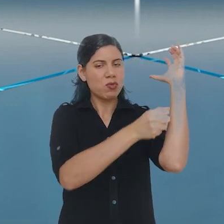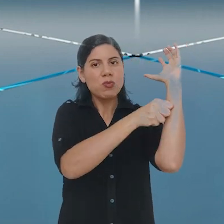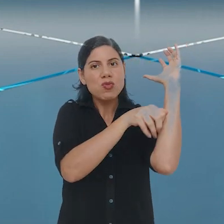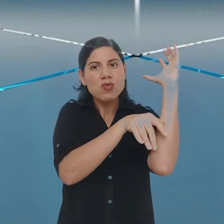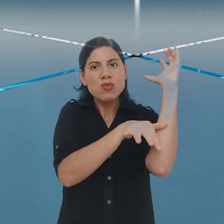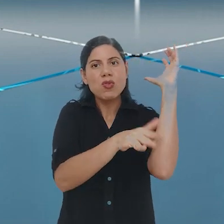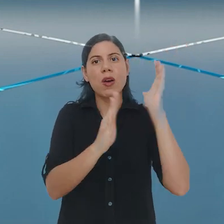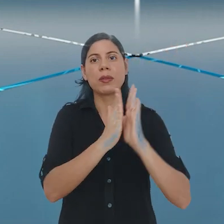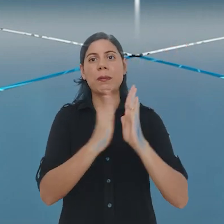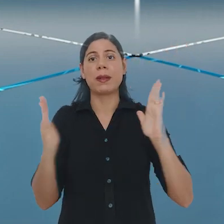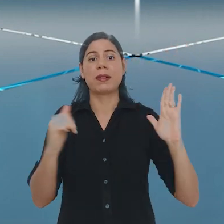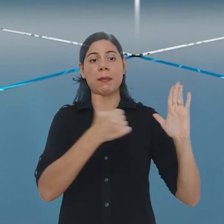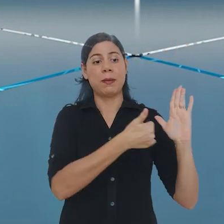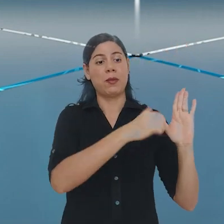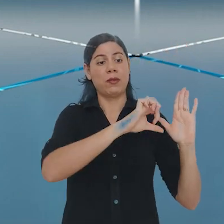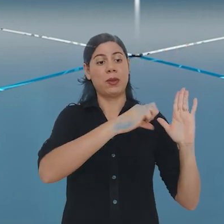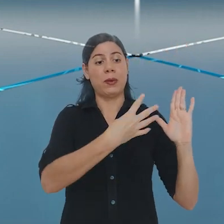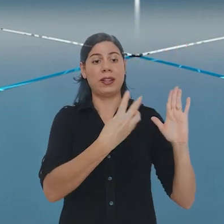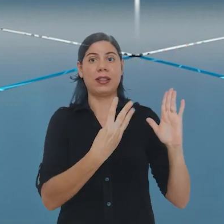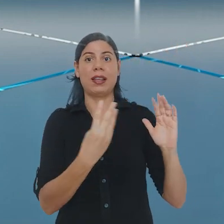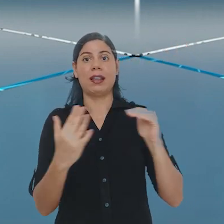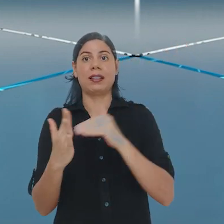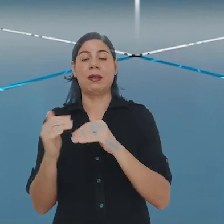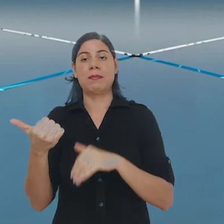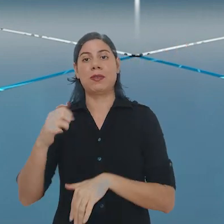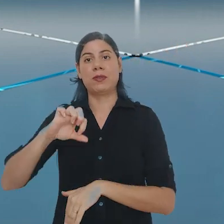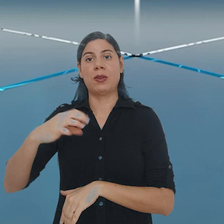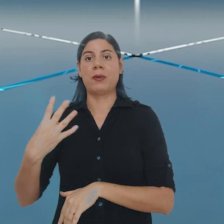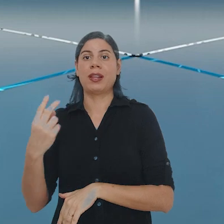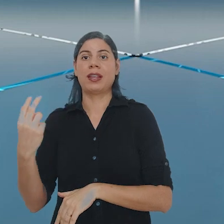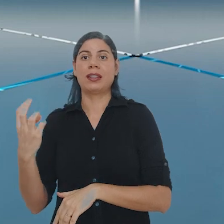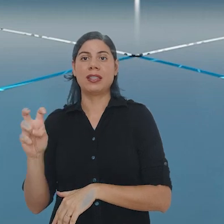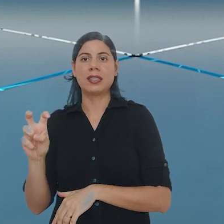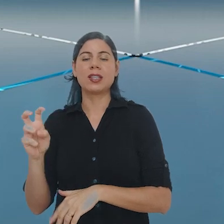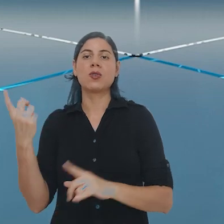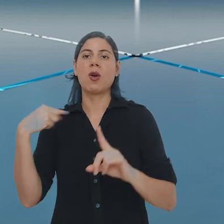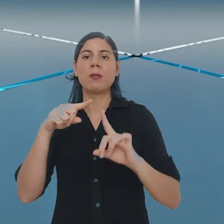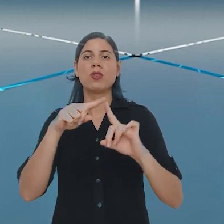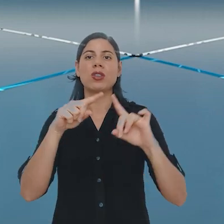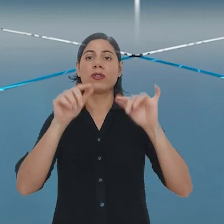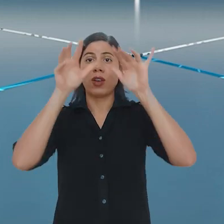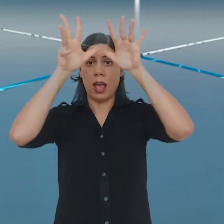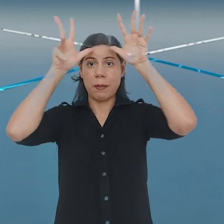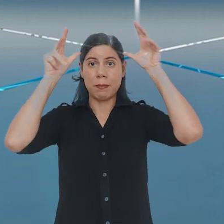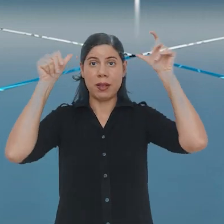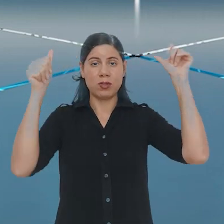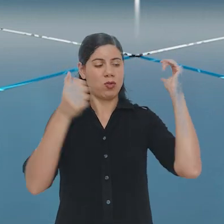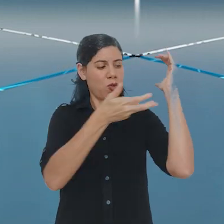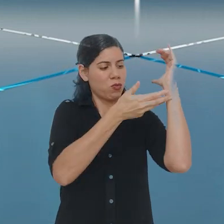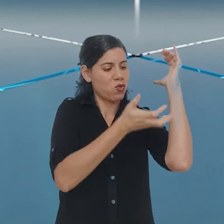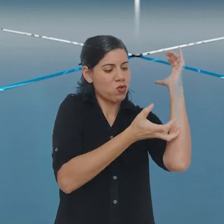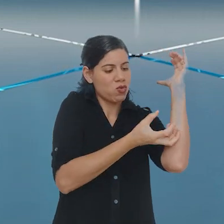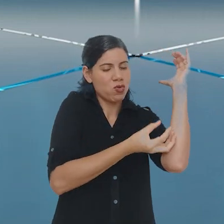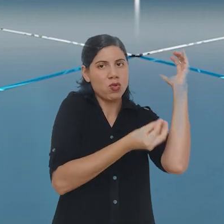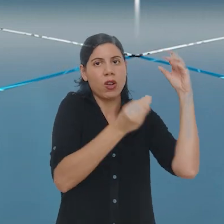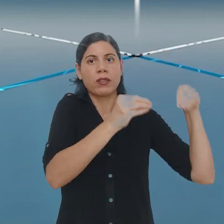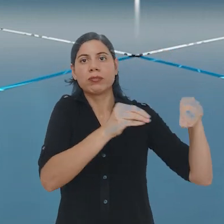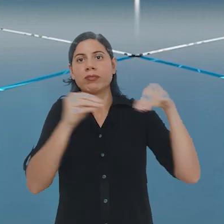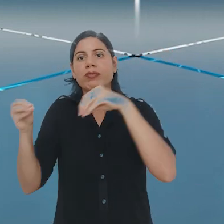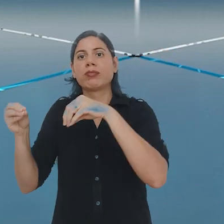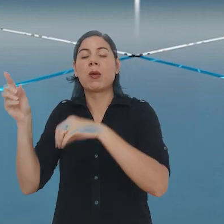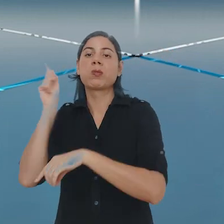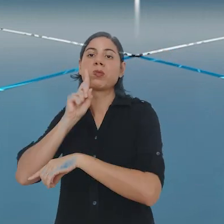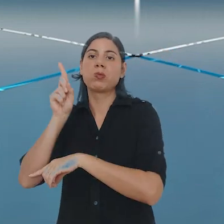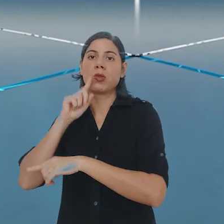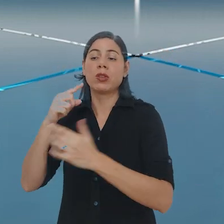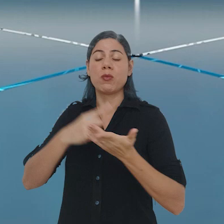1943 e 1945, com o objetivo de extrair o látex da borracha na Amazônia para os Estados Unidos, depois de um